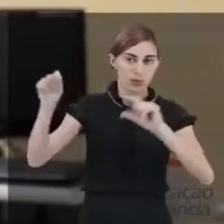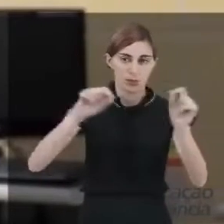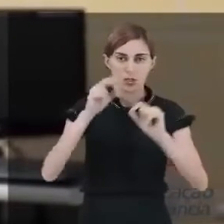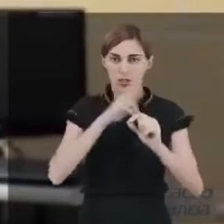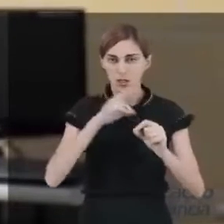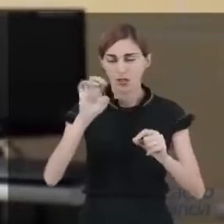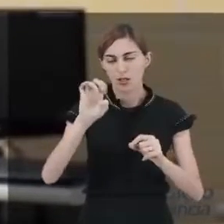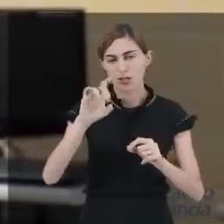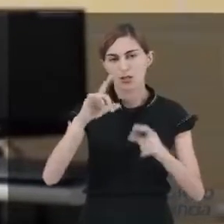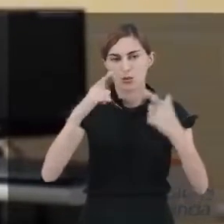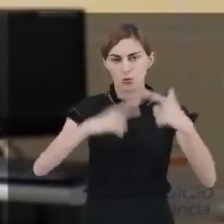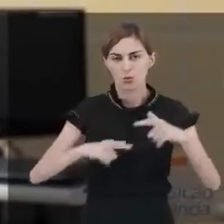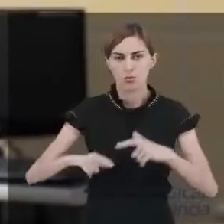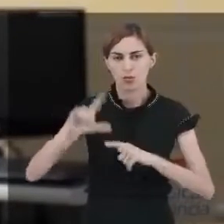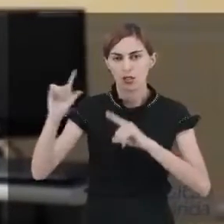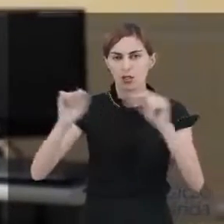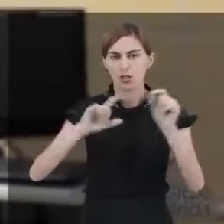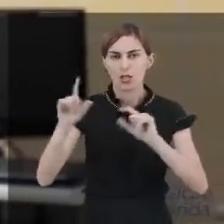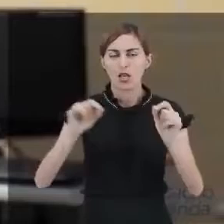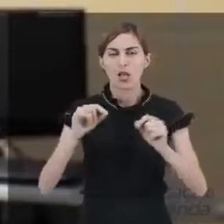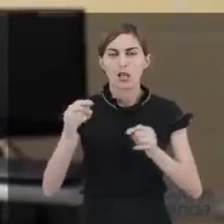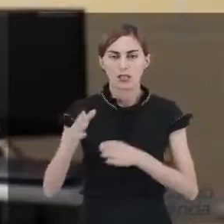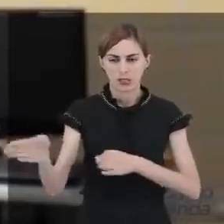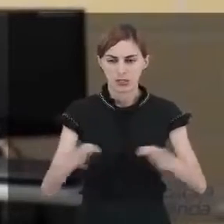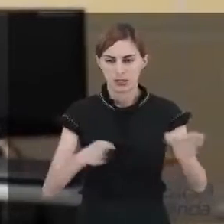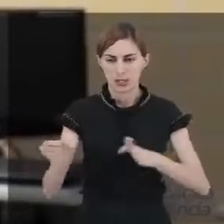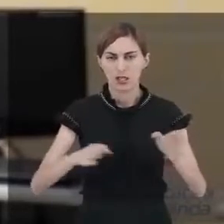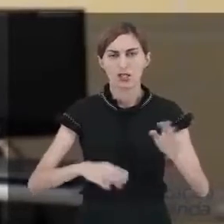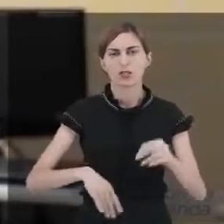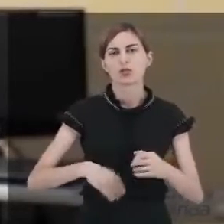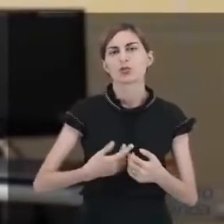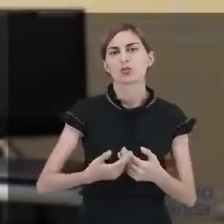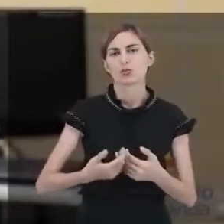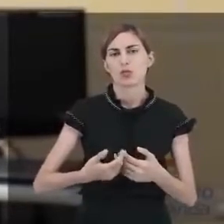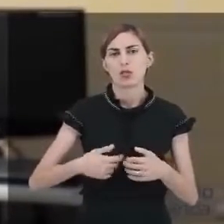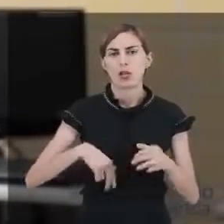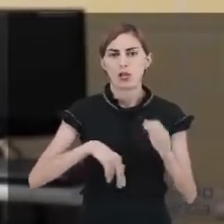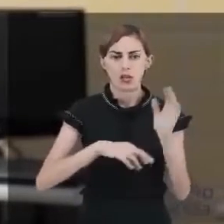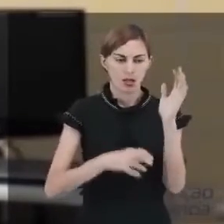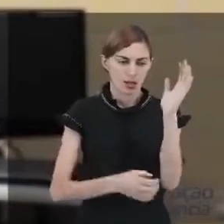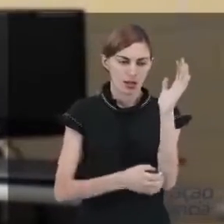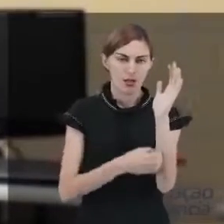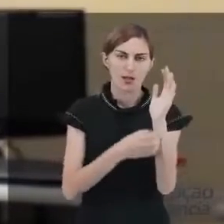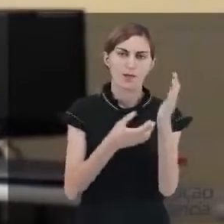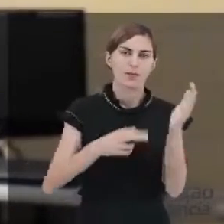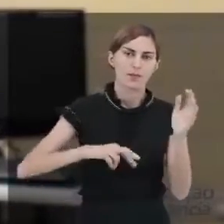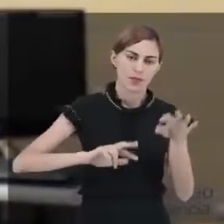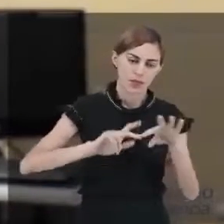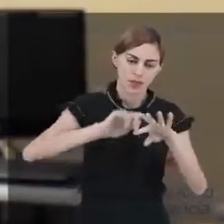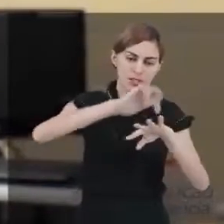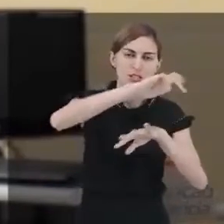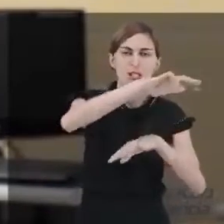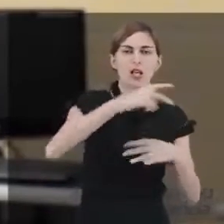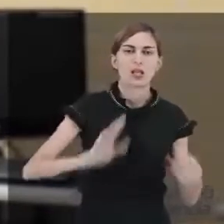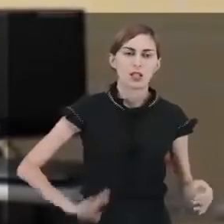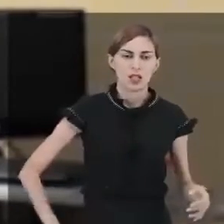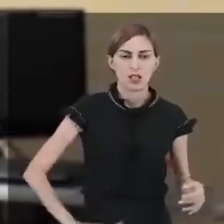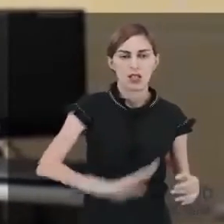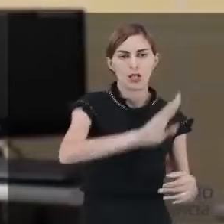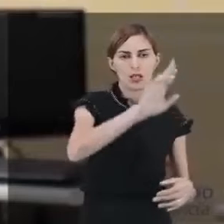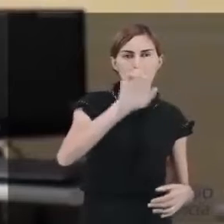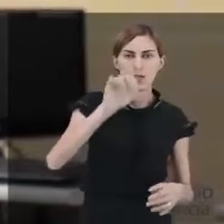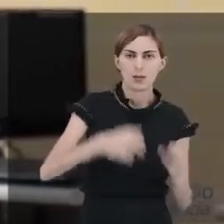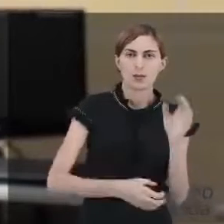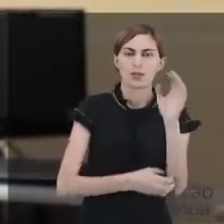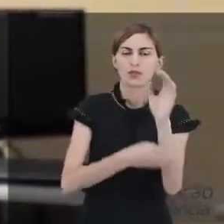edificações, tipo dispositivo como acesso, como rampas, como escada de emergência, área de refúgio, portas, rampas, elevadores,